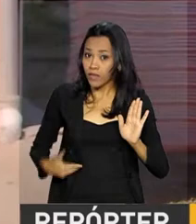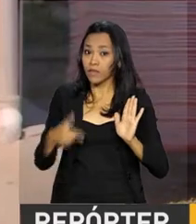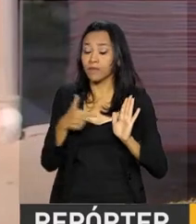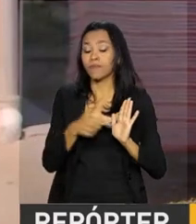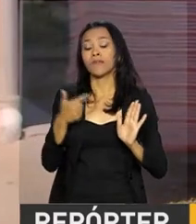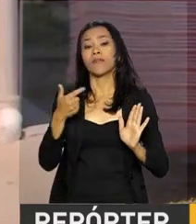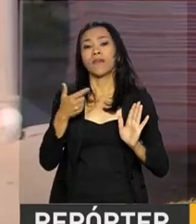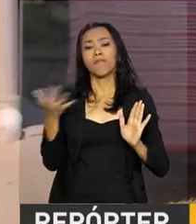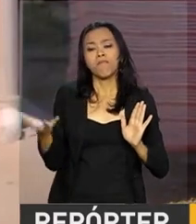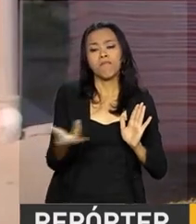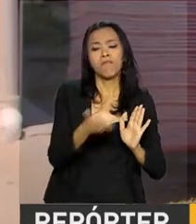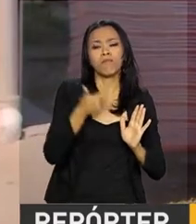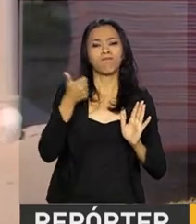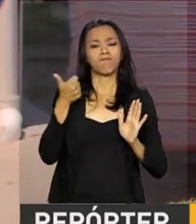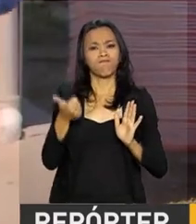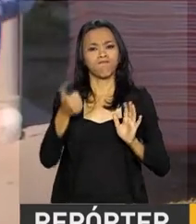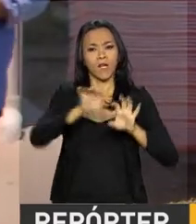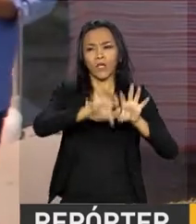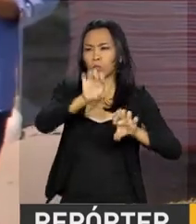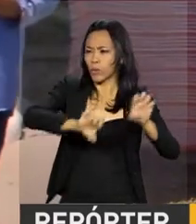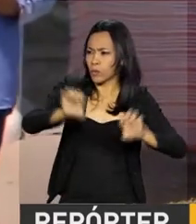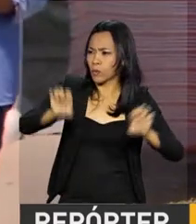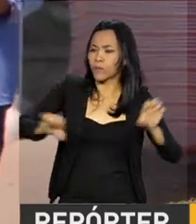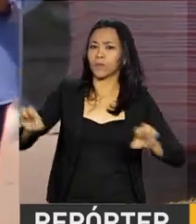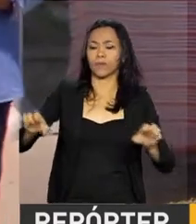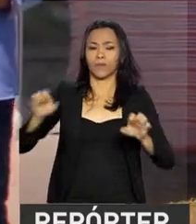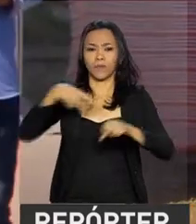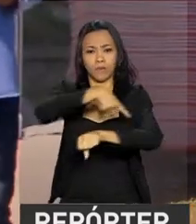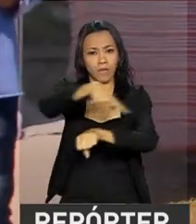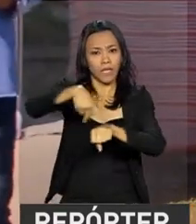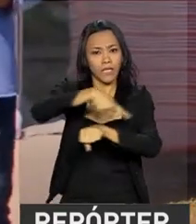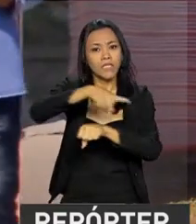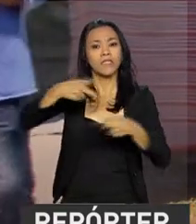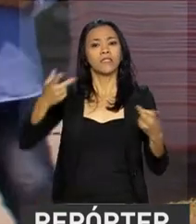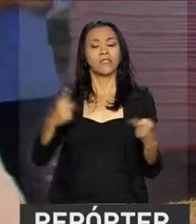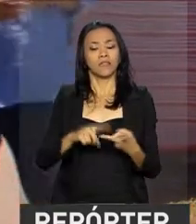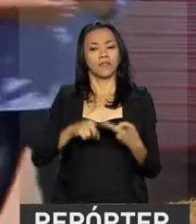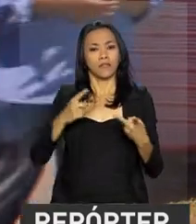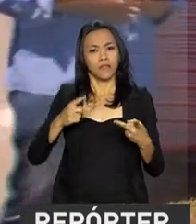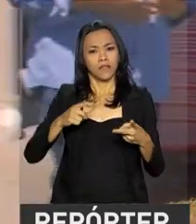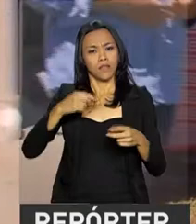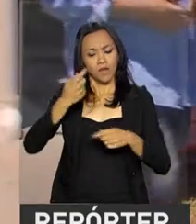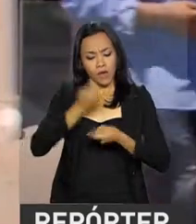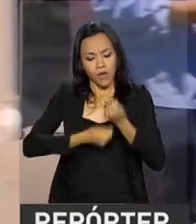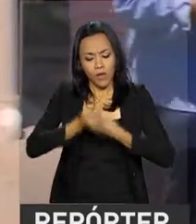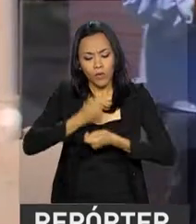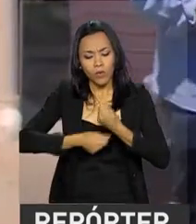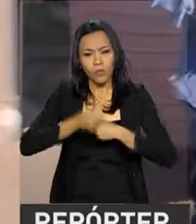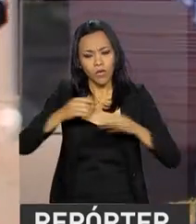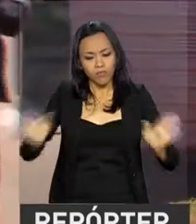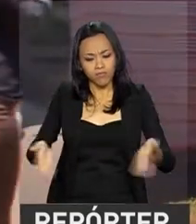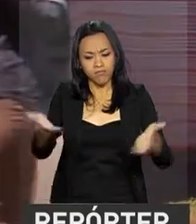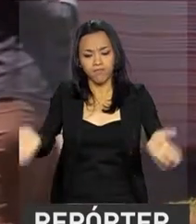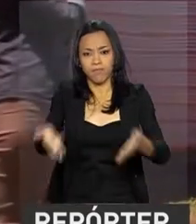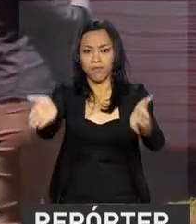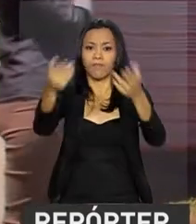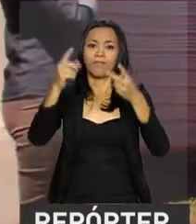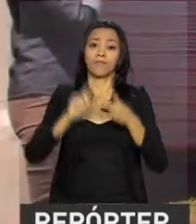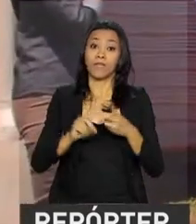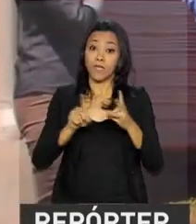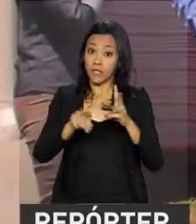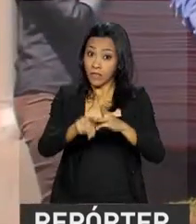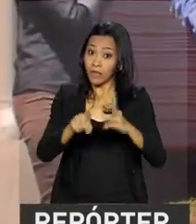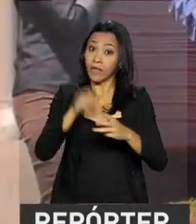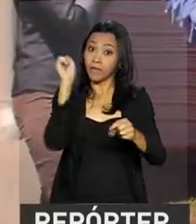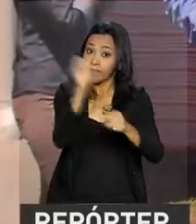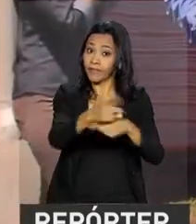de aprimorar a infraestrutura do país, assim como o seu desenvolvimento econômico e social, a geração do